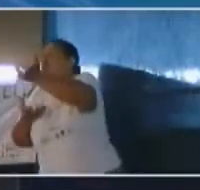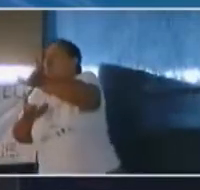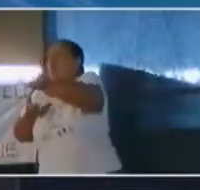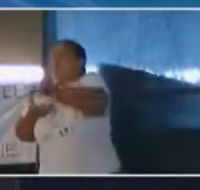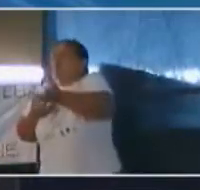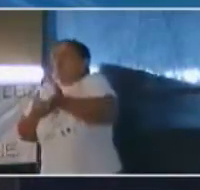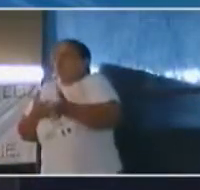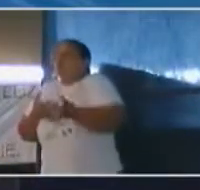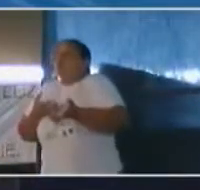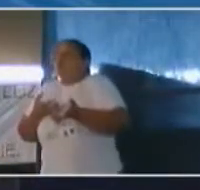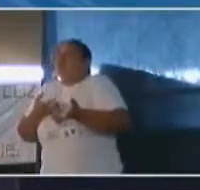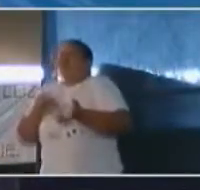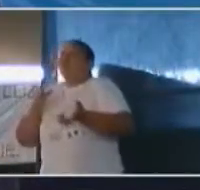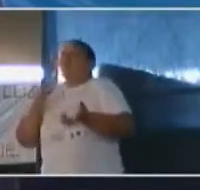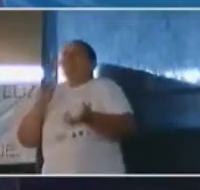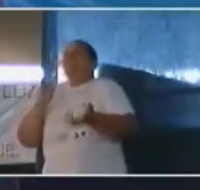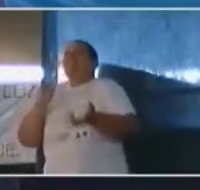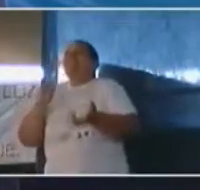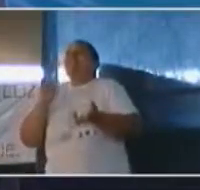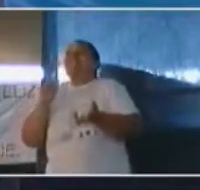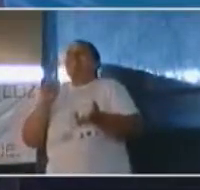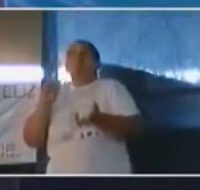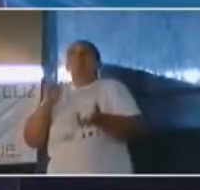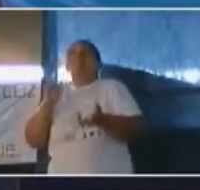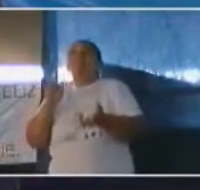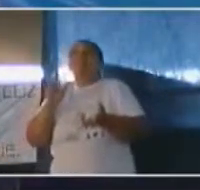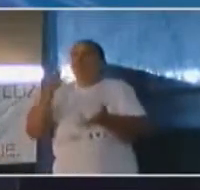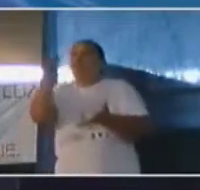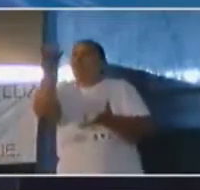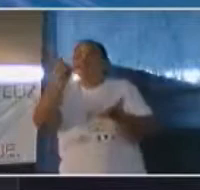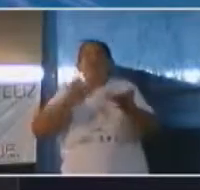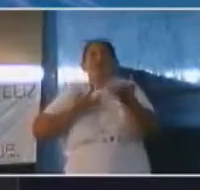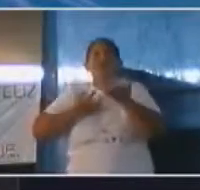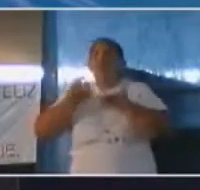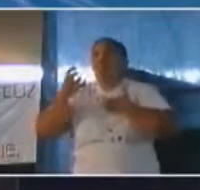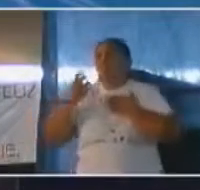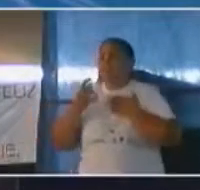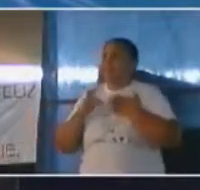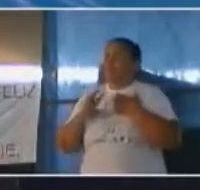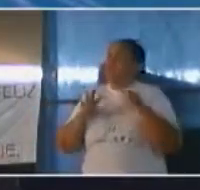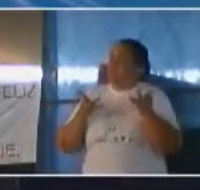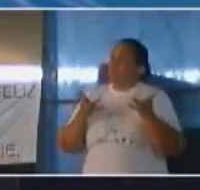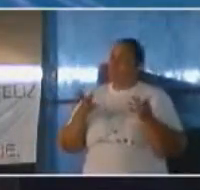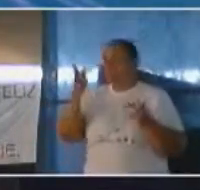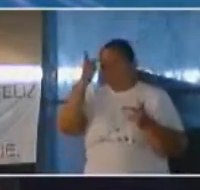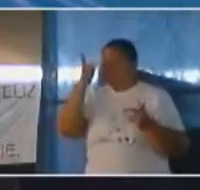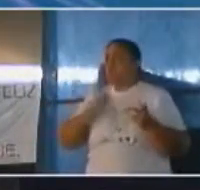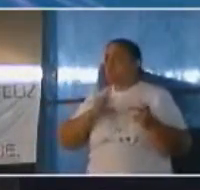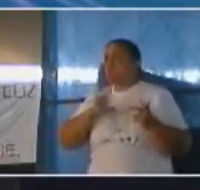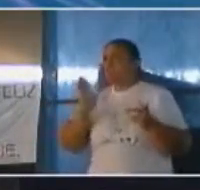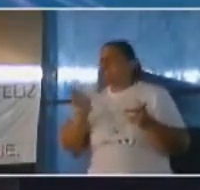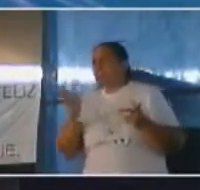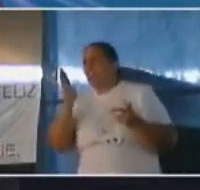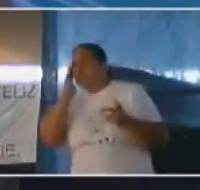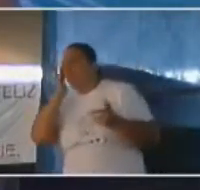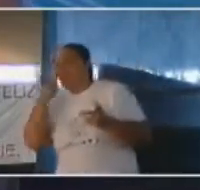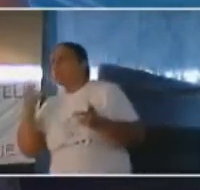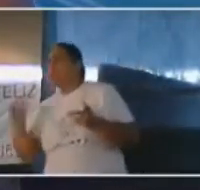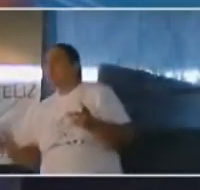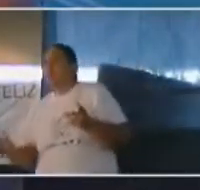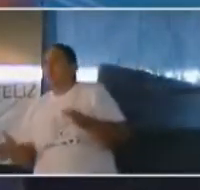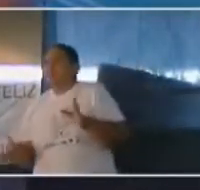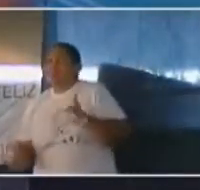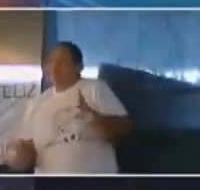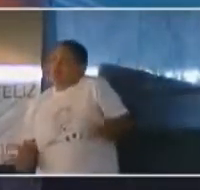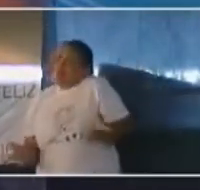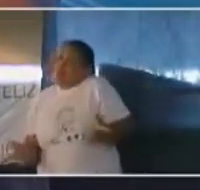descobrir exatamente o que é isso que nós buscamos. Algumas pessoas encontraram. Outras acham que encontraram.